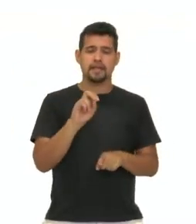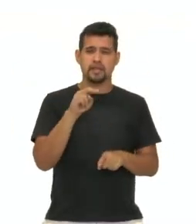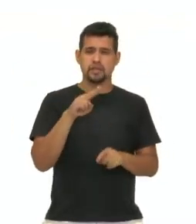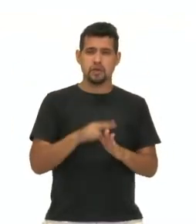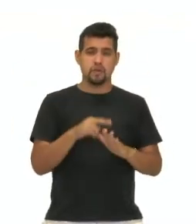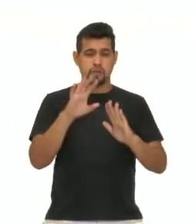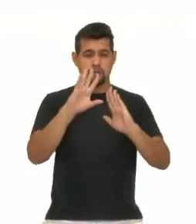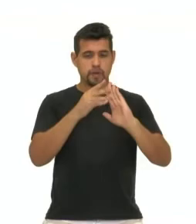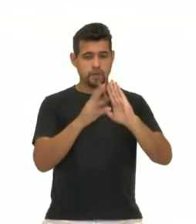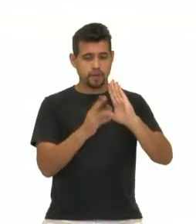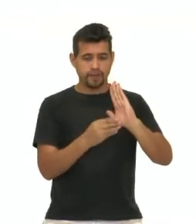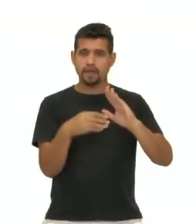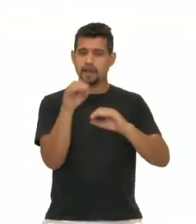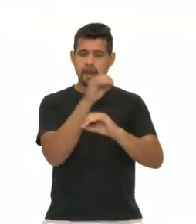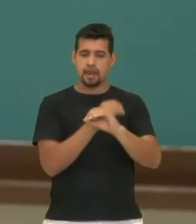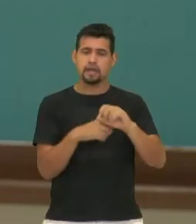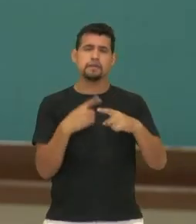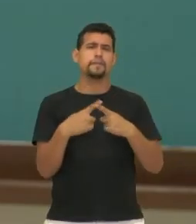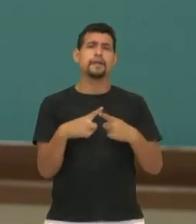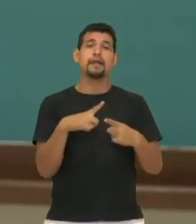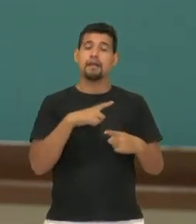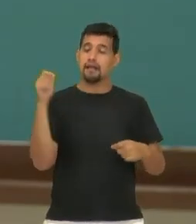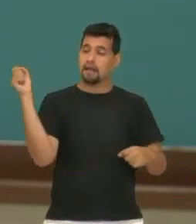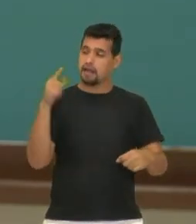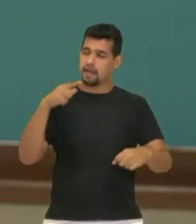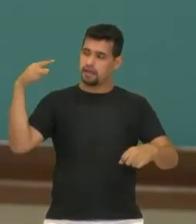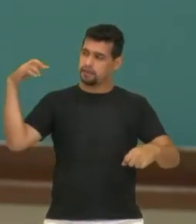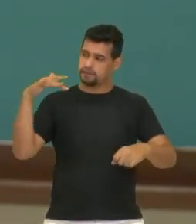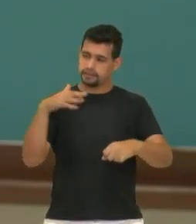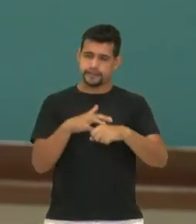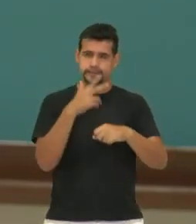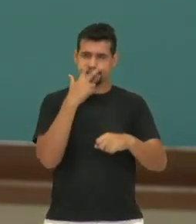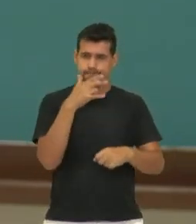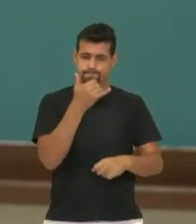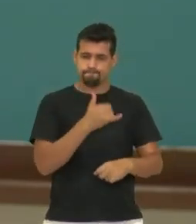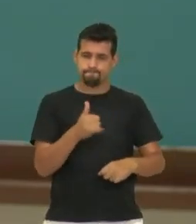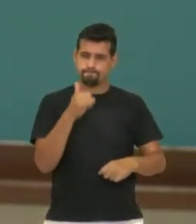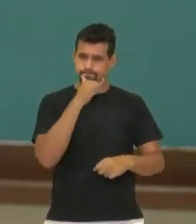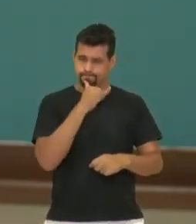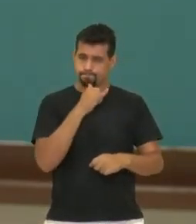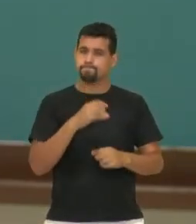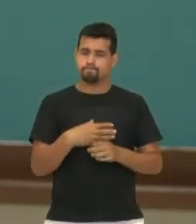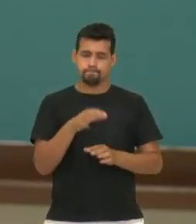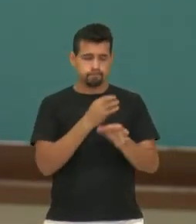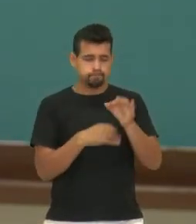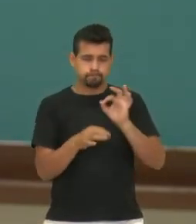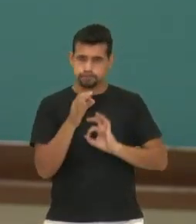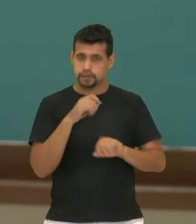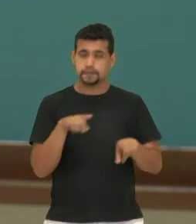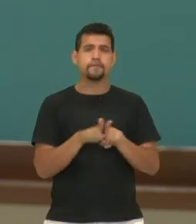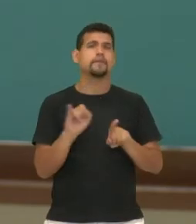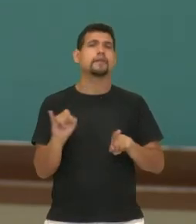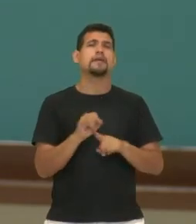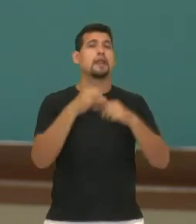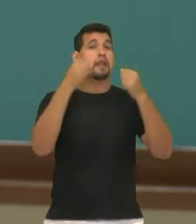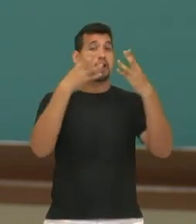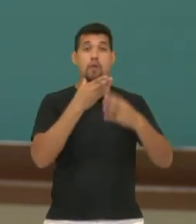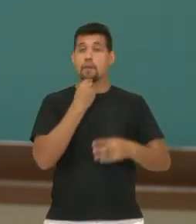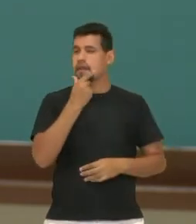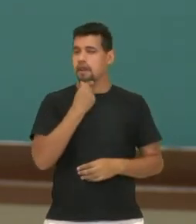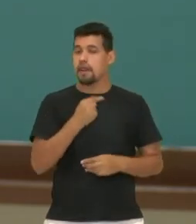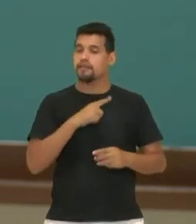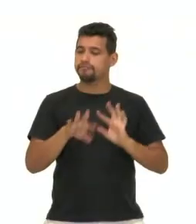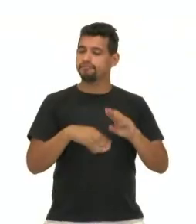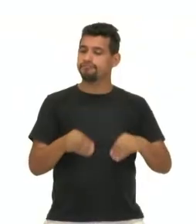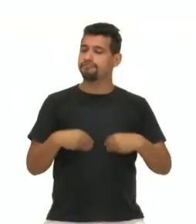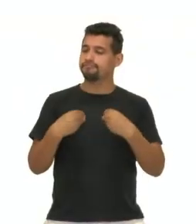arrancados só são arrancados porque a luz se comporta como um feixe de partículas. Vale destacar que o Einstein ganhou um prêmio